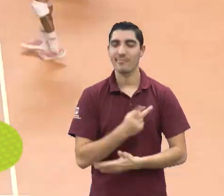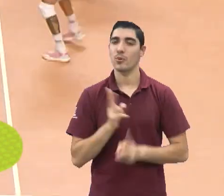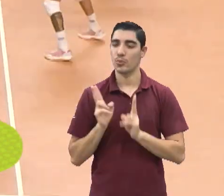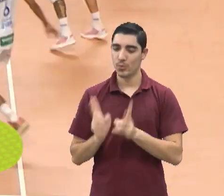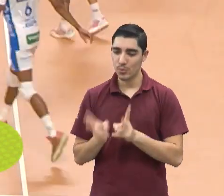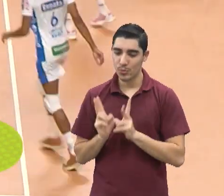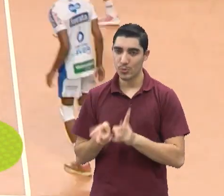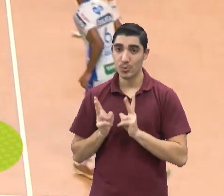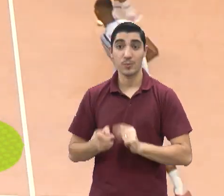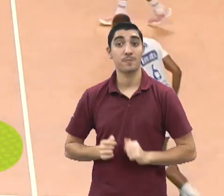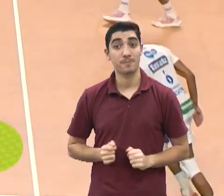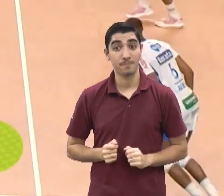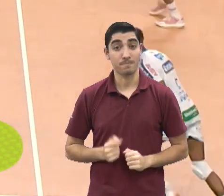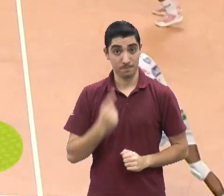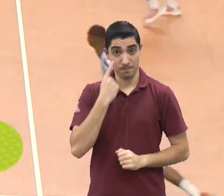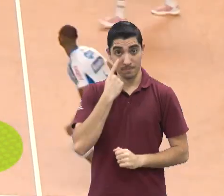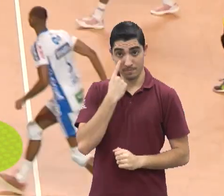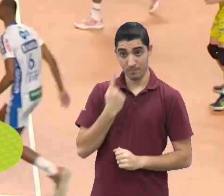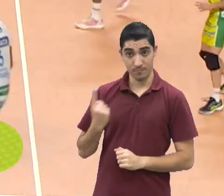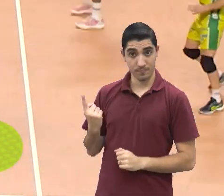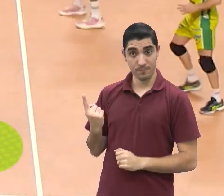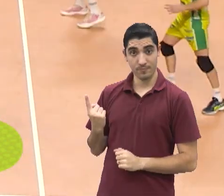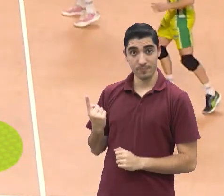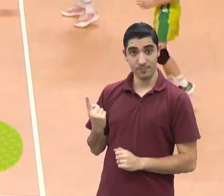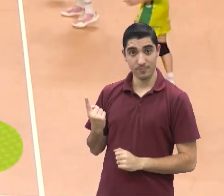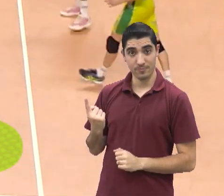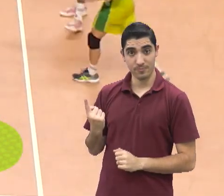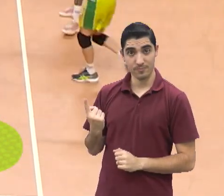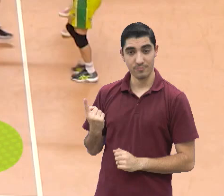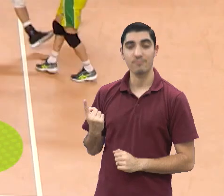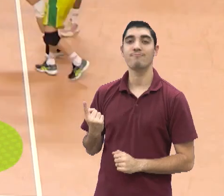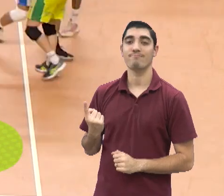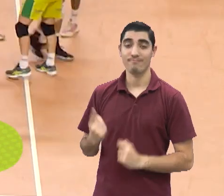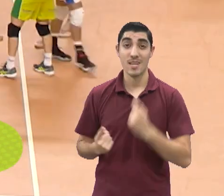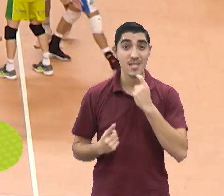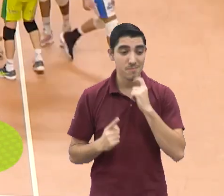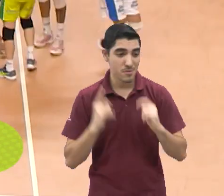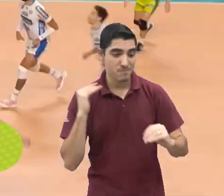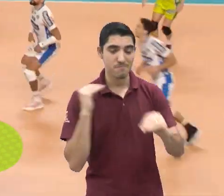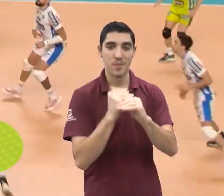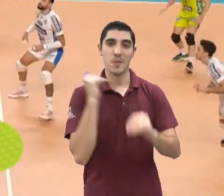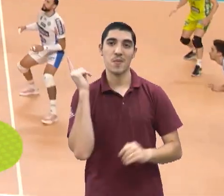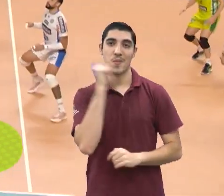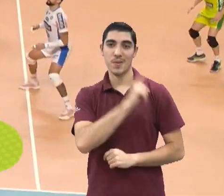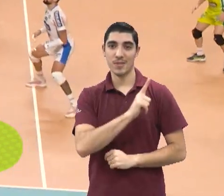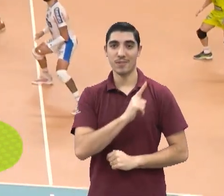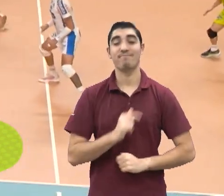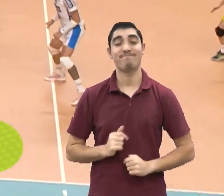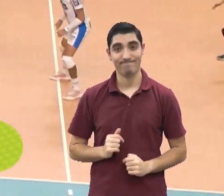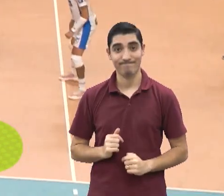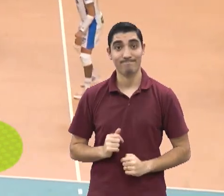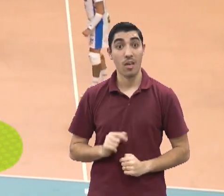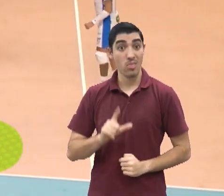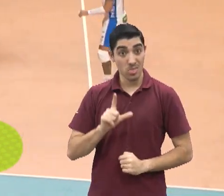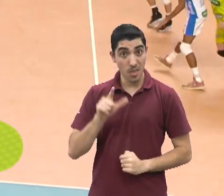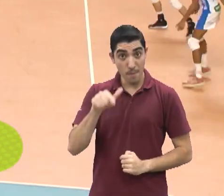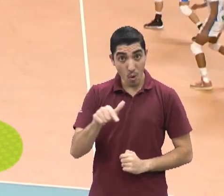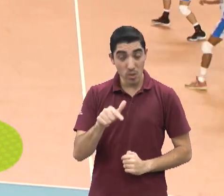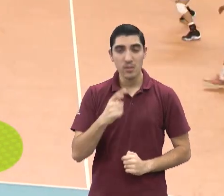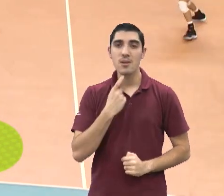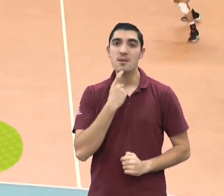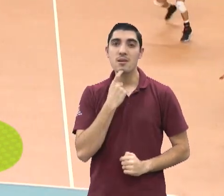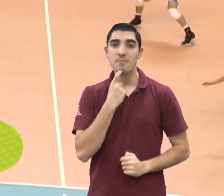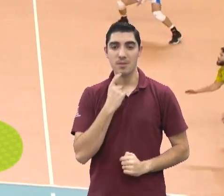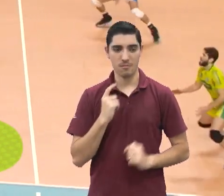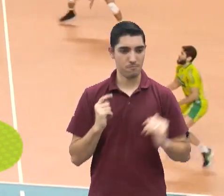joseenses. Nessa largadinha de segunda do Cristiano, o Campinas empatou o set. A partir daí, foi ponto lá